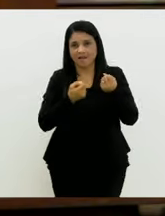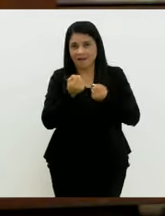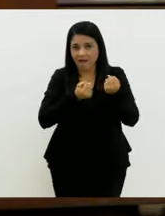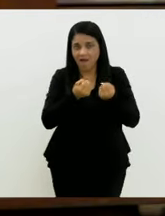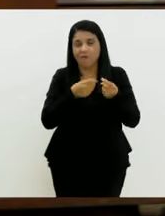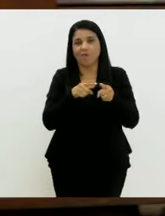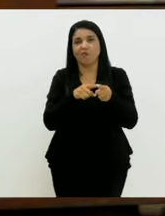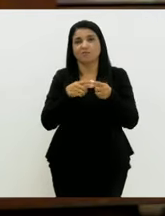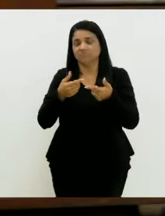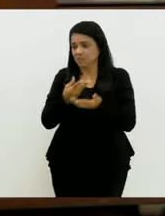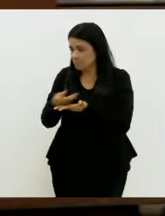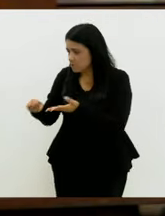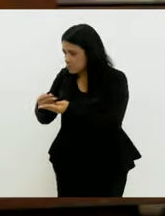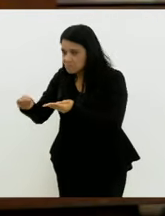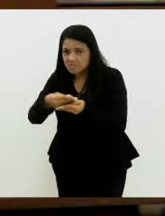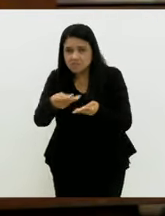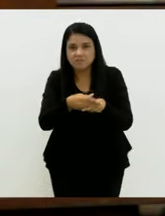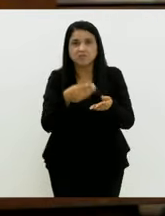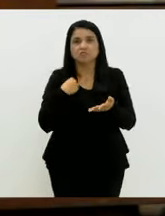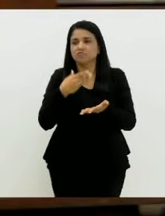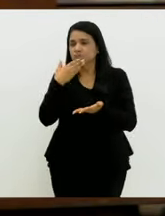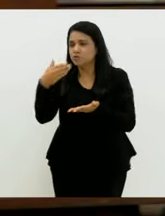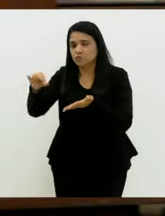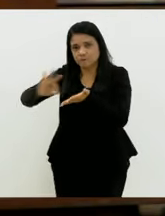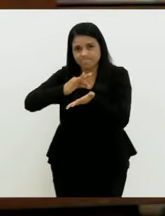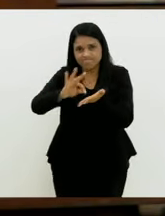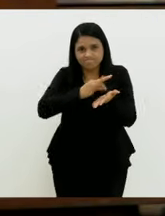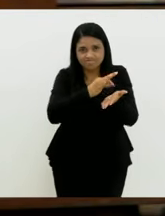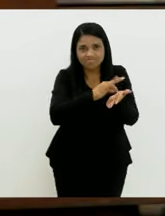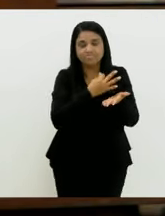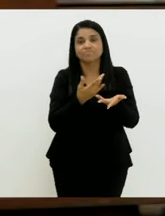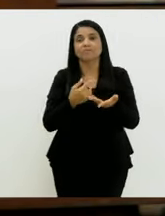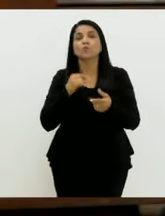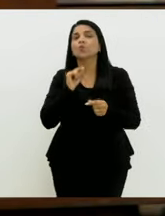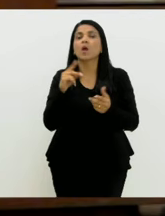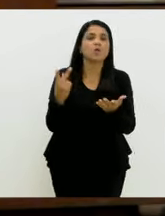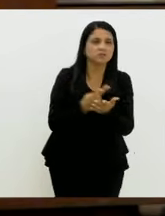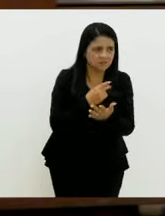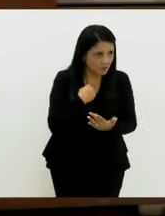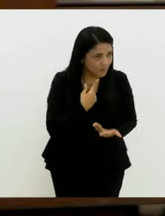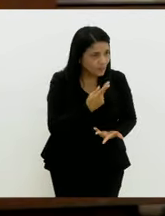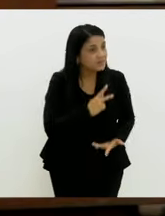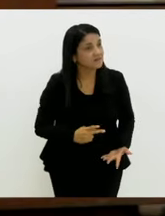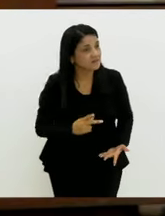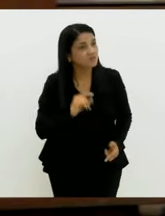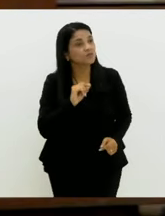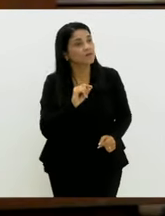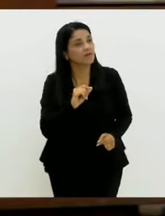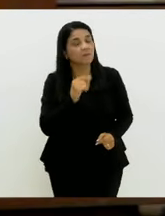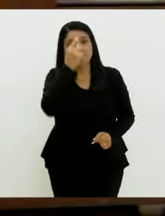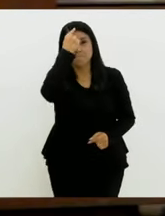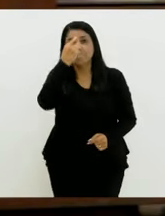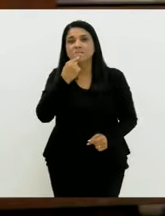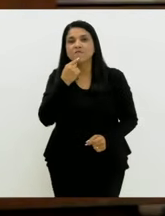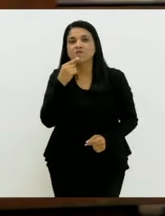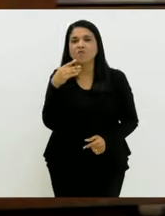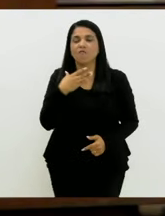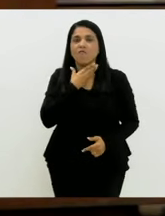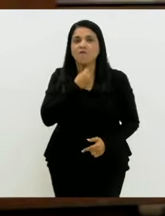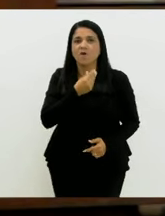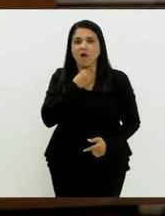ali a assinatura do abaixo-assinado. E sabe o que aconteceu, presidente? Criaram perfil fake no Instagram para me